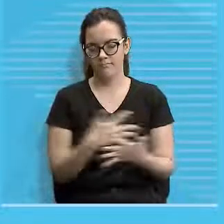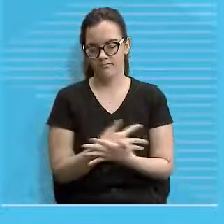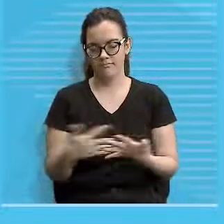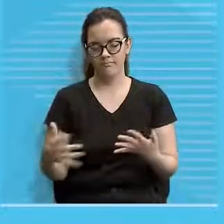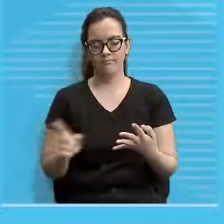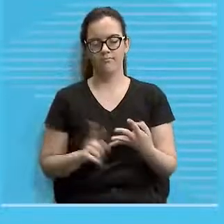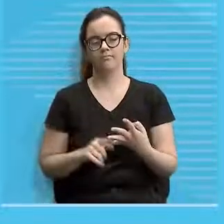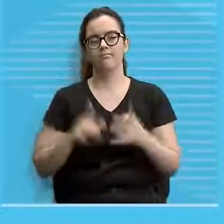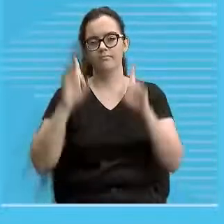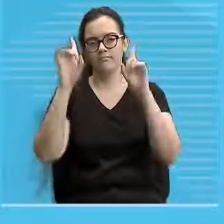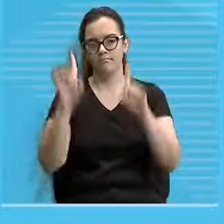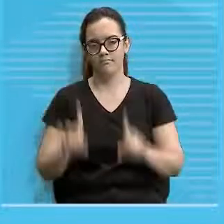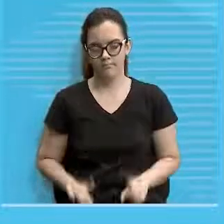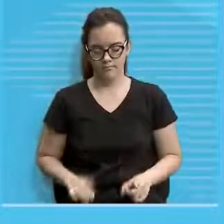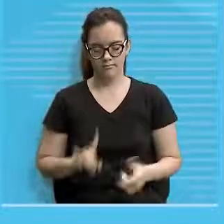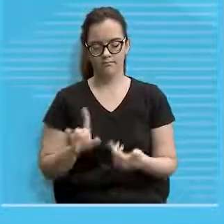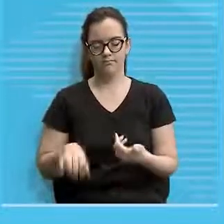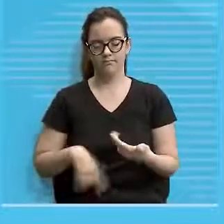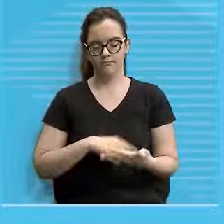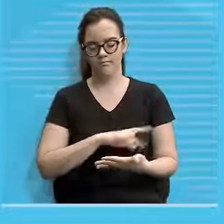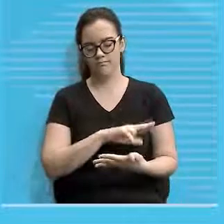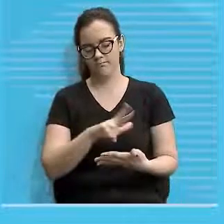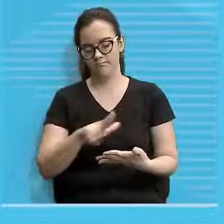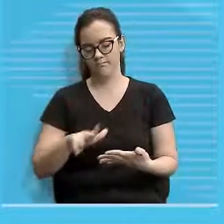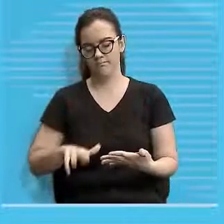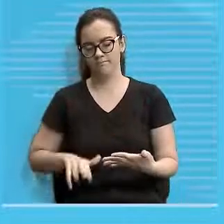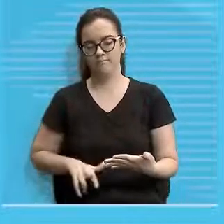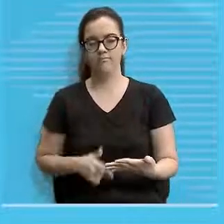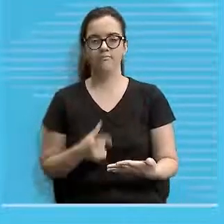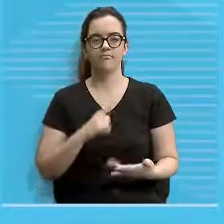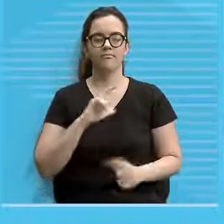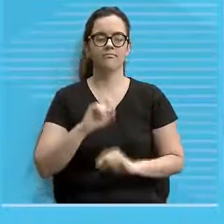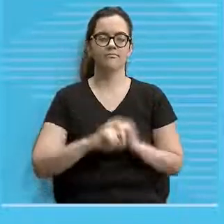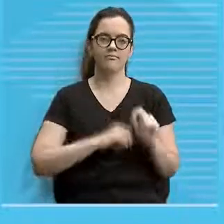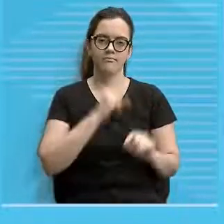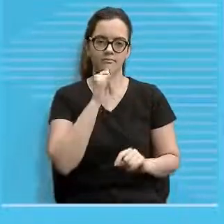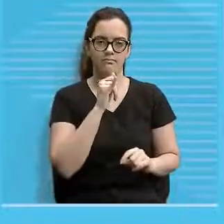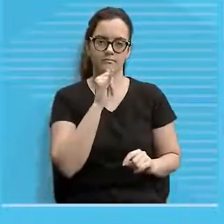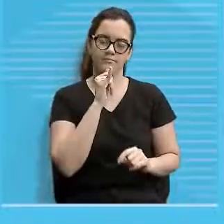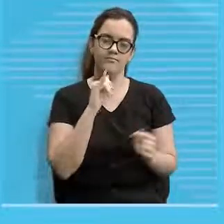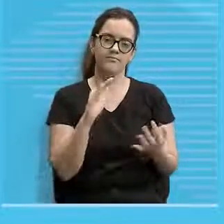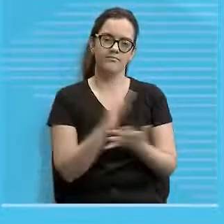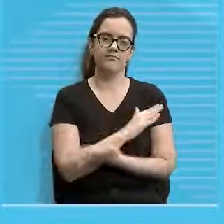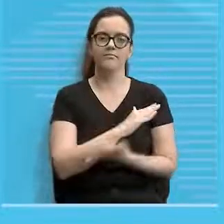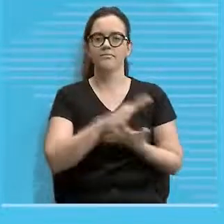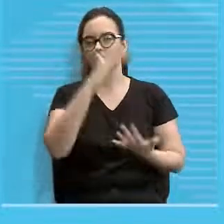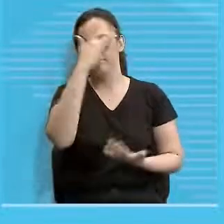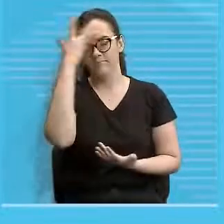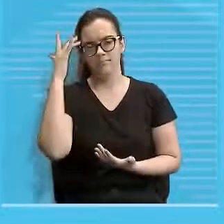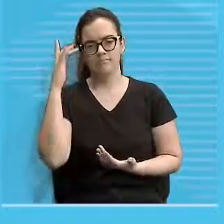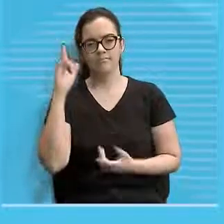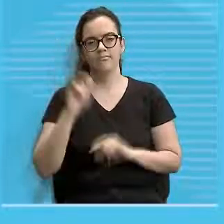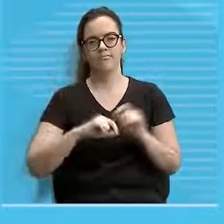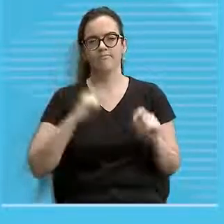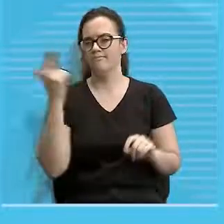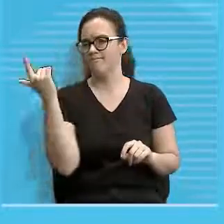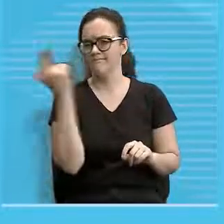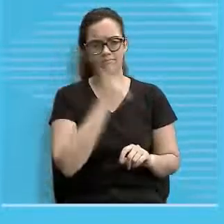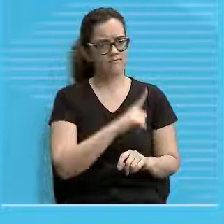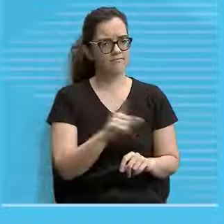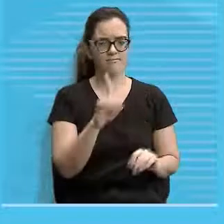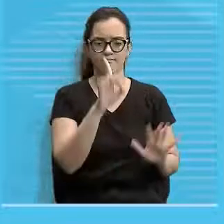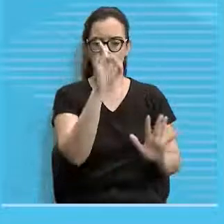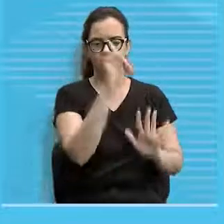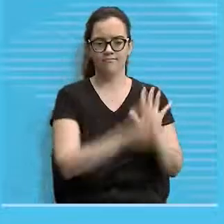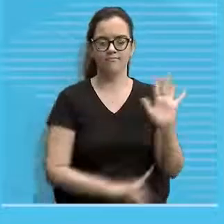alguma deficiência, em que muitas essas pessoas, muitas vezes, elas têm os seus direitos negados,